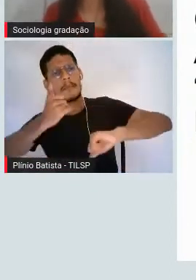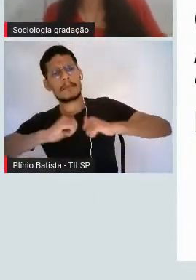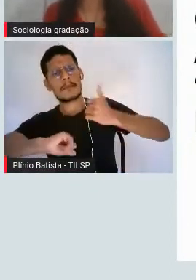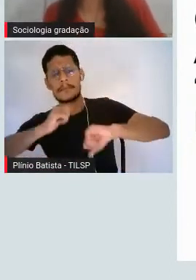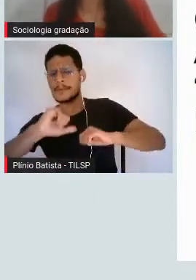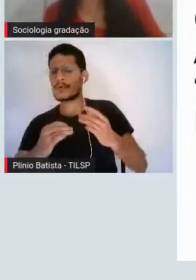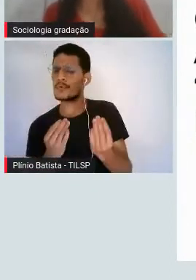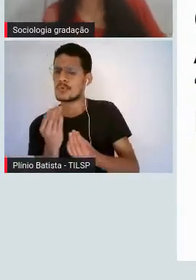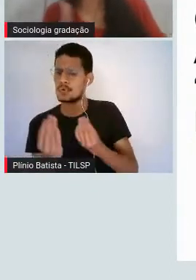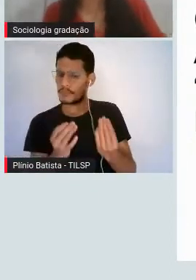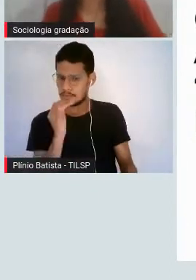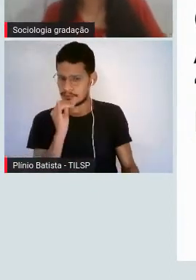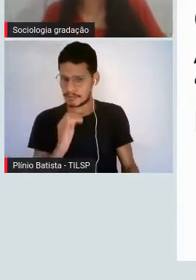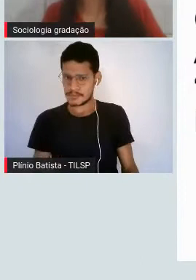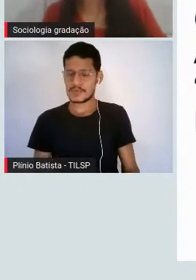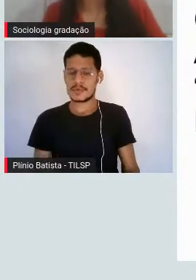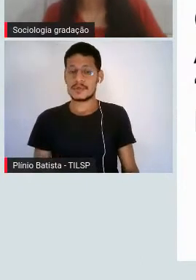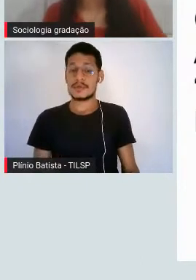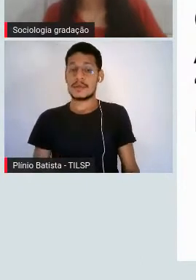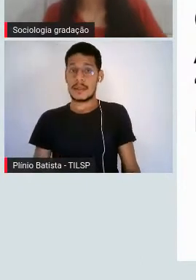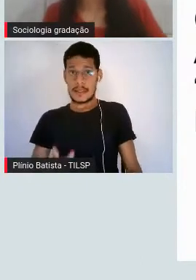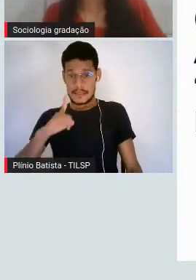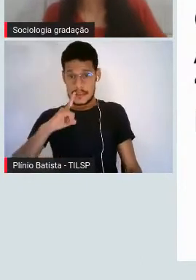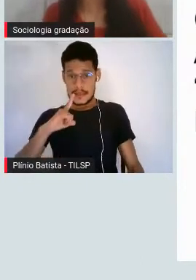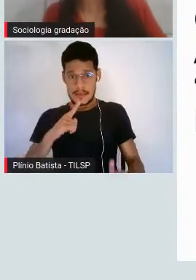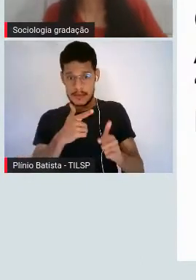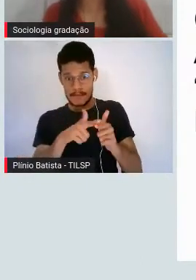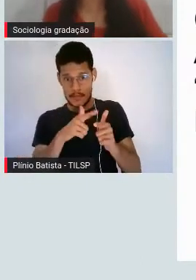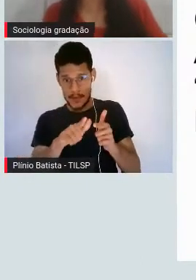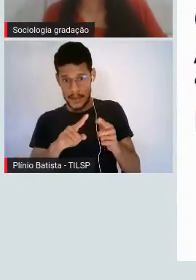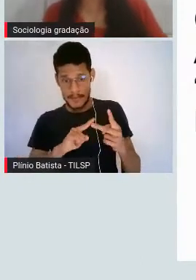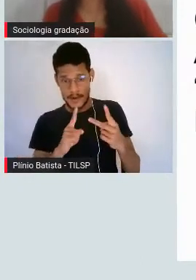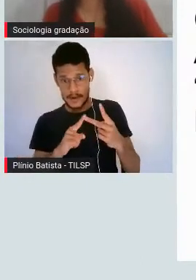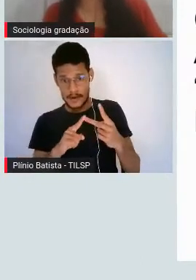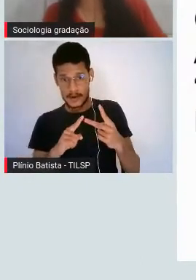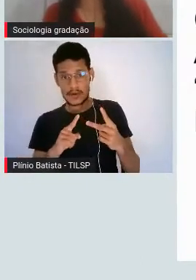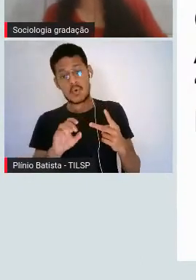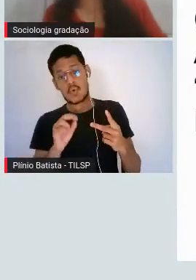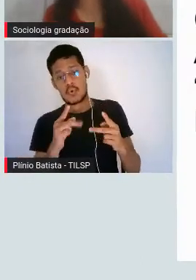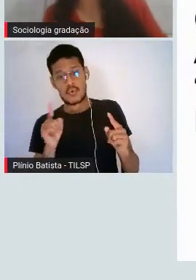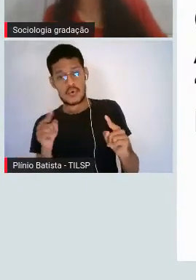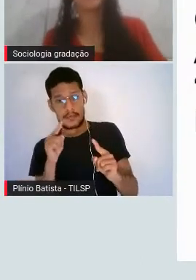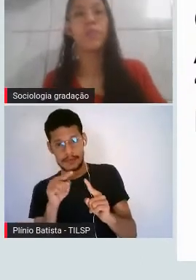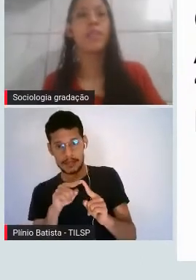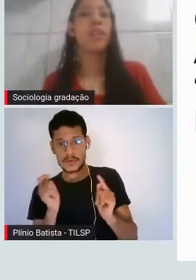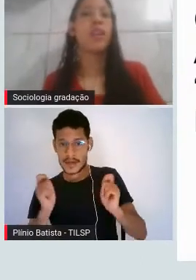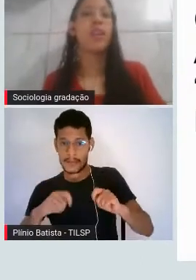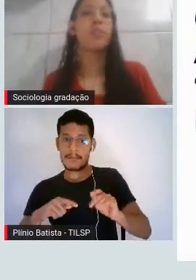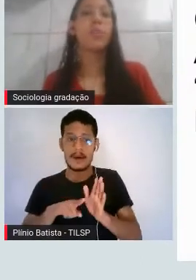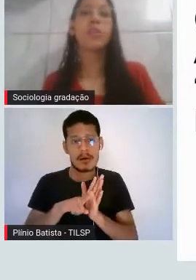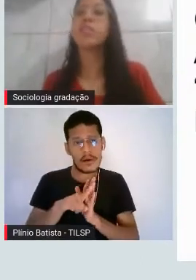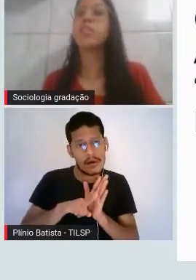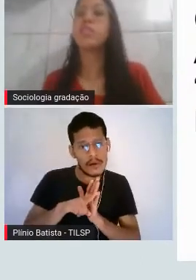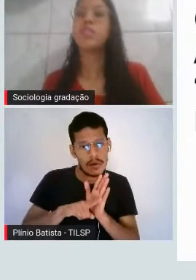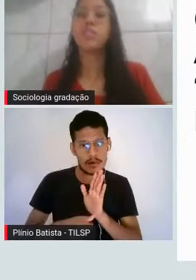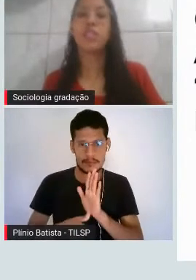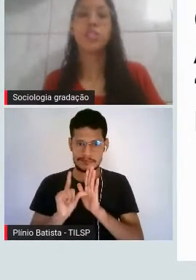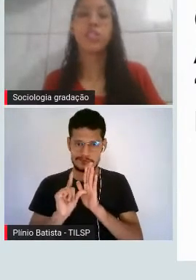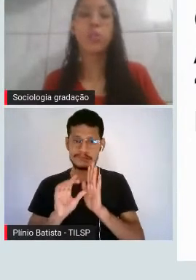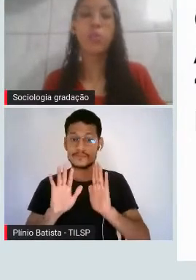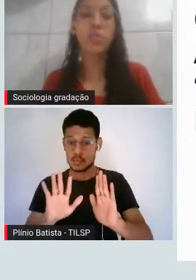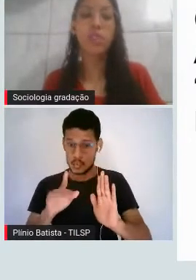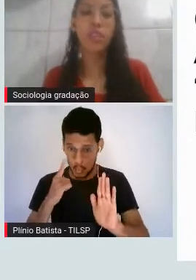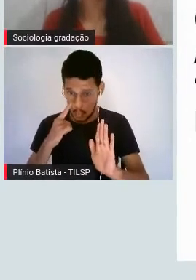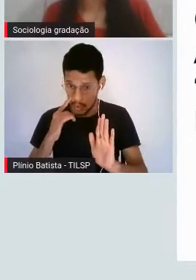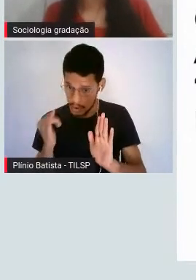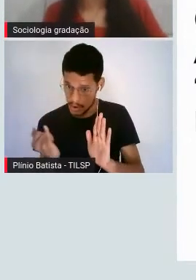se constituir em problema, em objeto que deveria ser investigado. É importante trazer essa